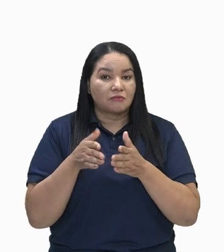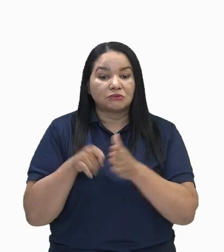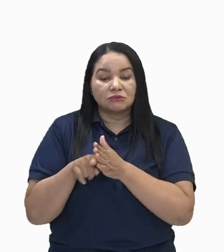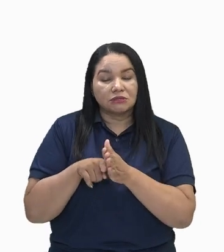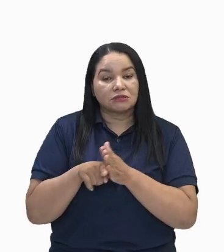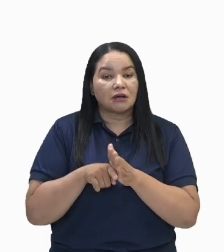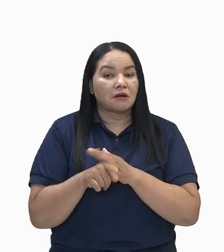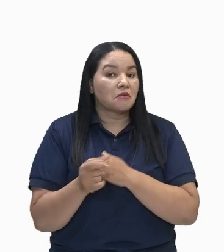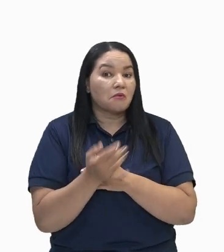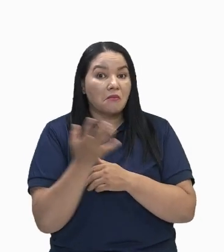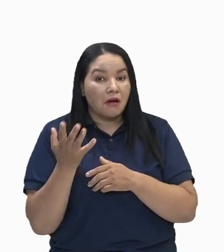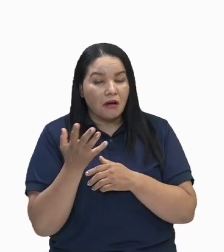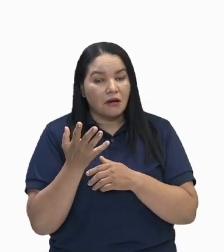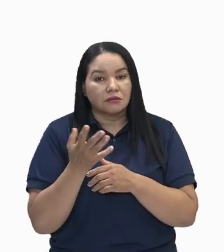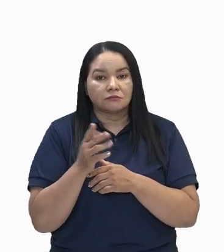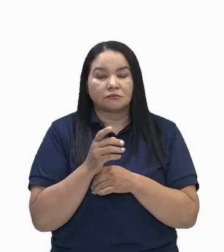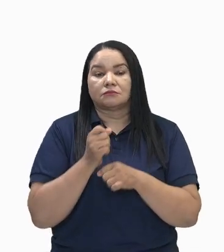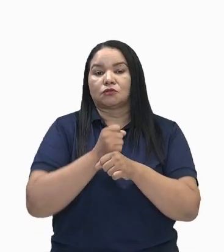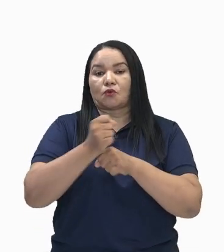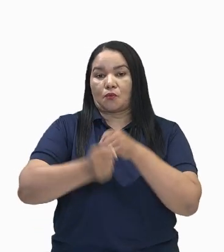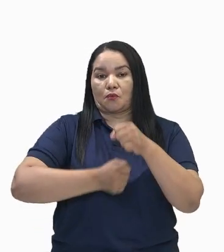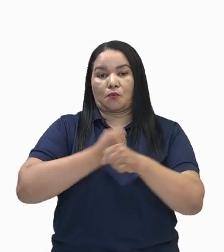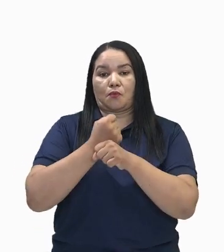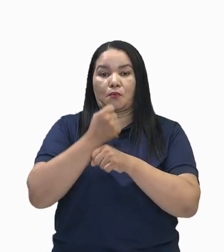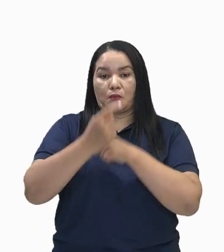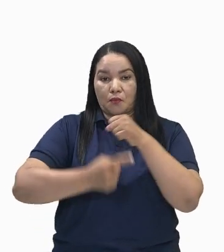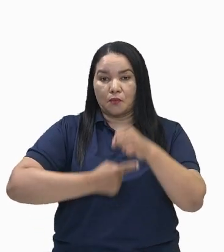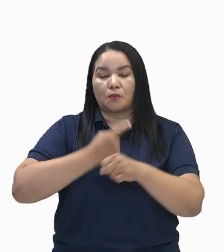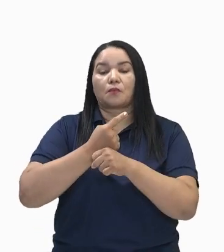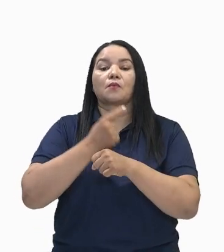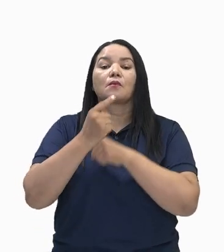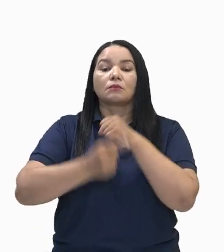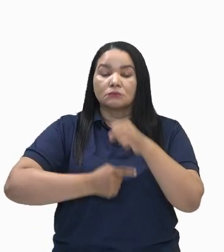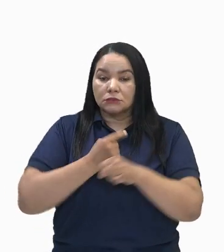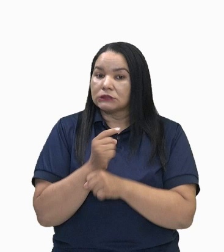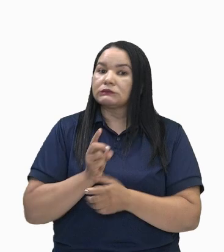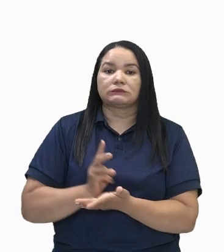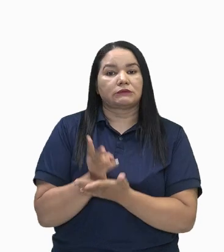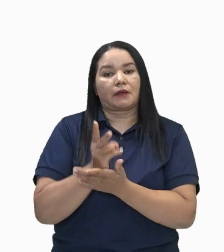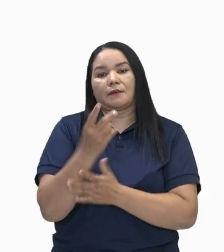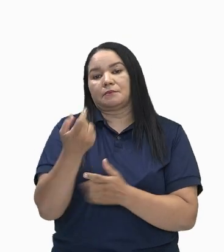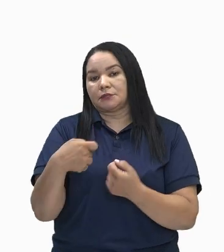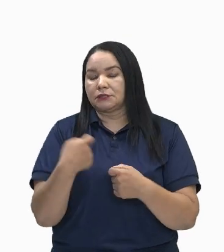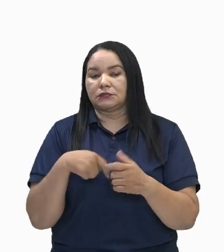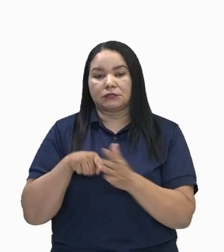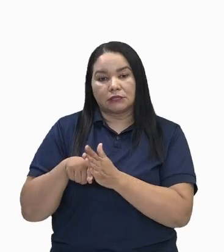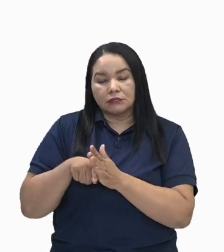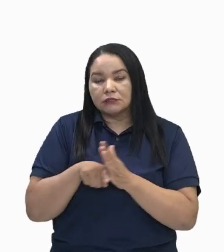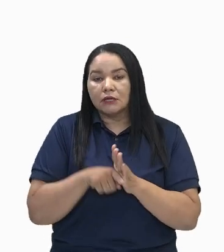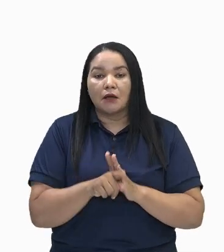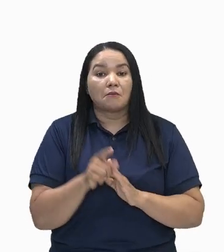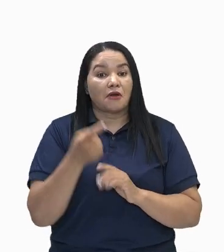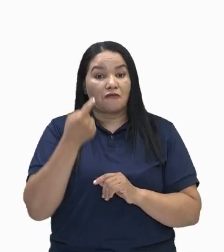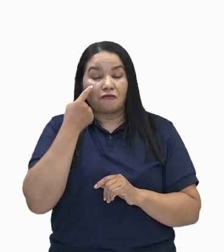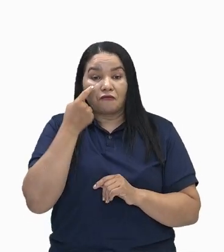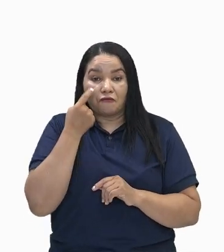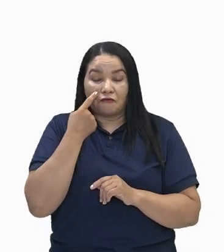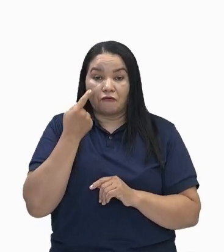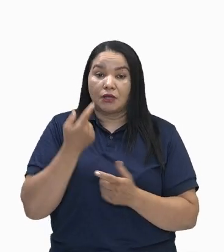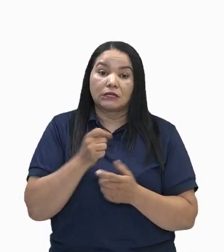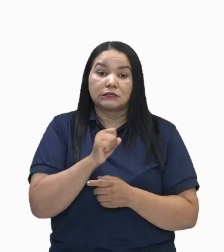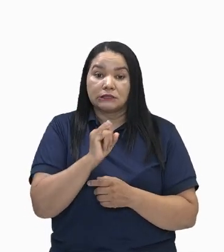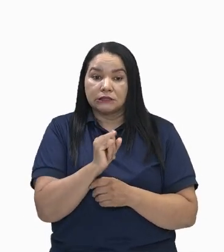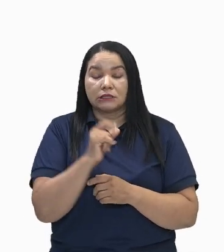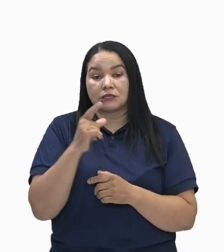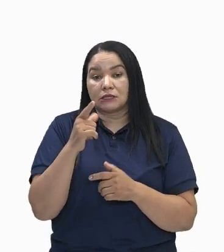tem que ser um exame anual, todo ano tem que ser feito, para que se tenha um